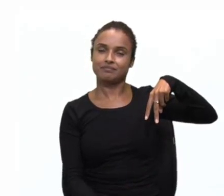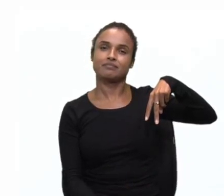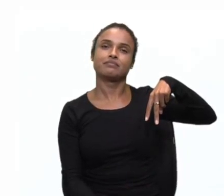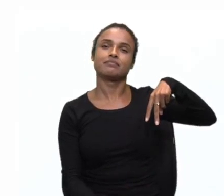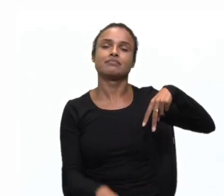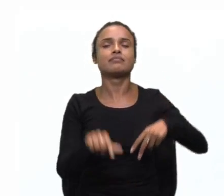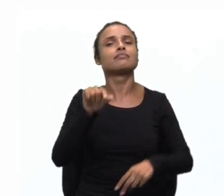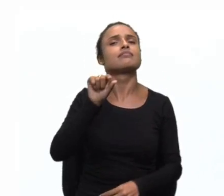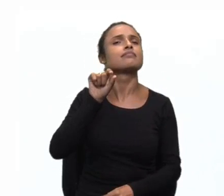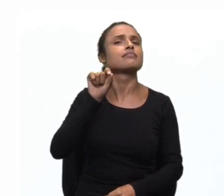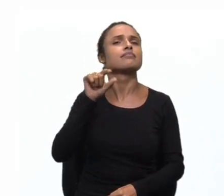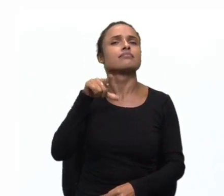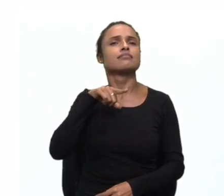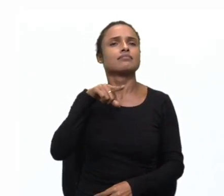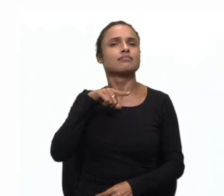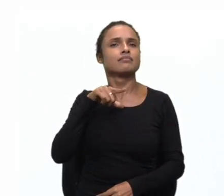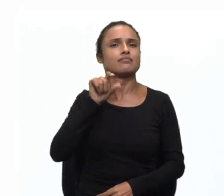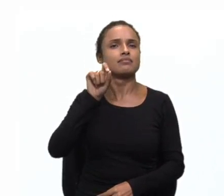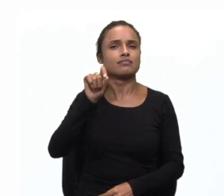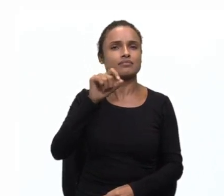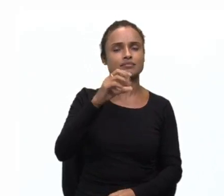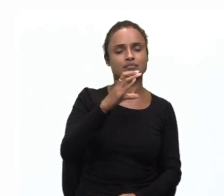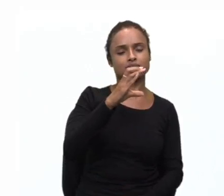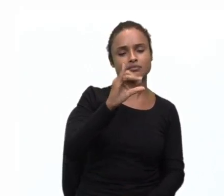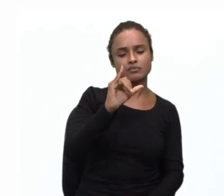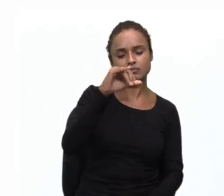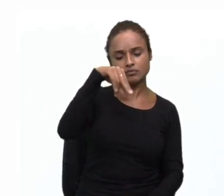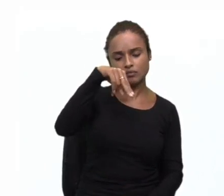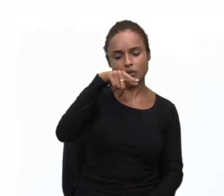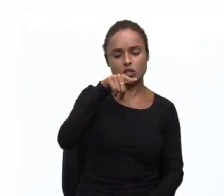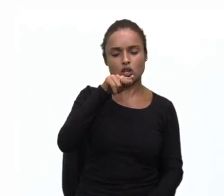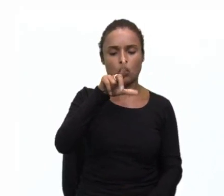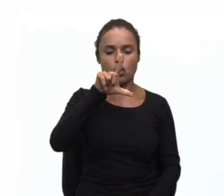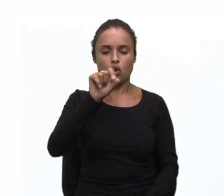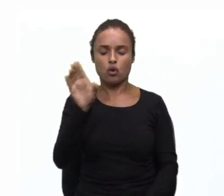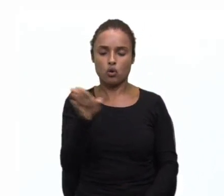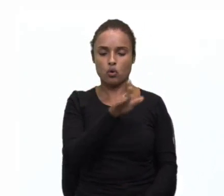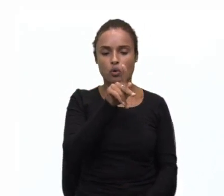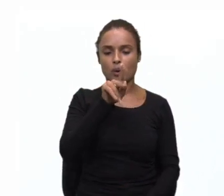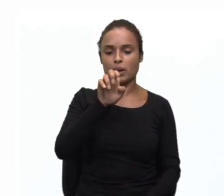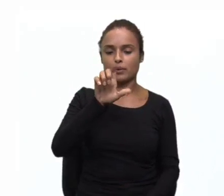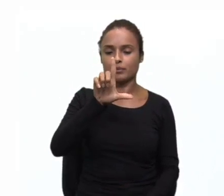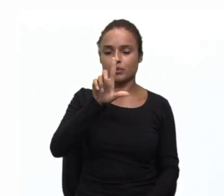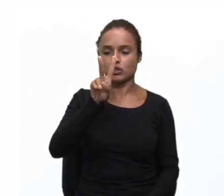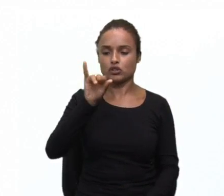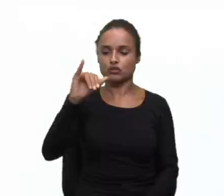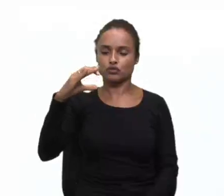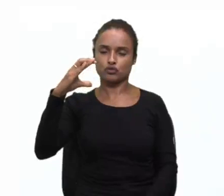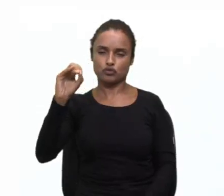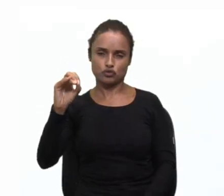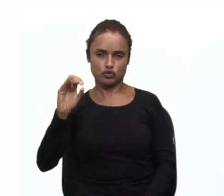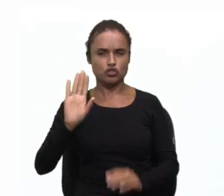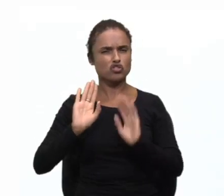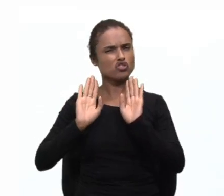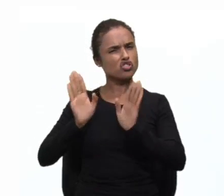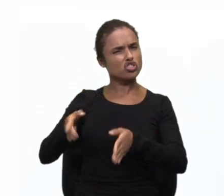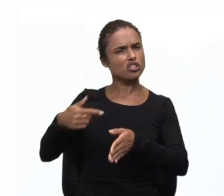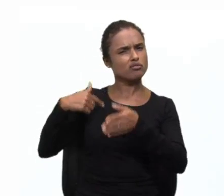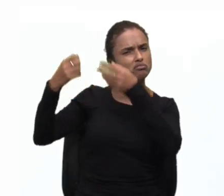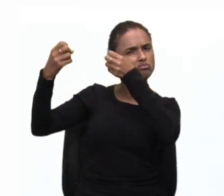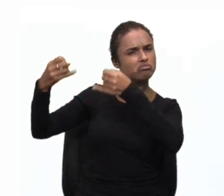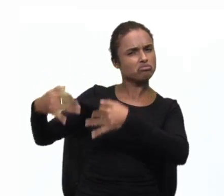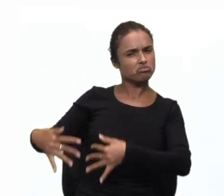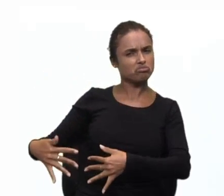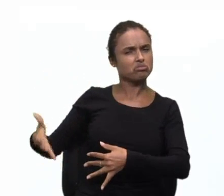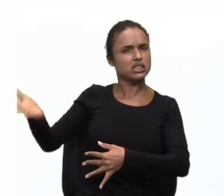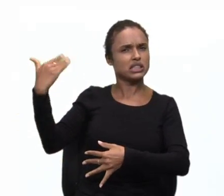Nós temos a articulação do cíngulo pélvico, o cíngulo do membro inferior, que eu já falei para vocês os componentes, tá?